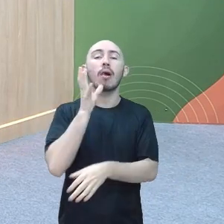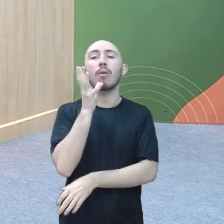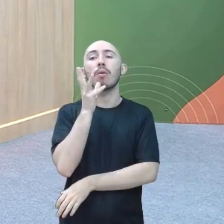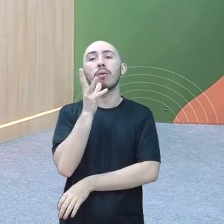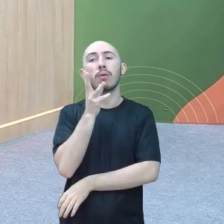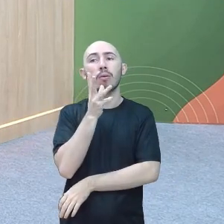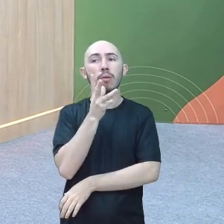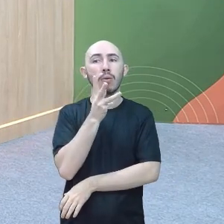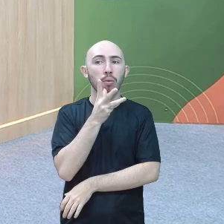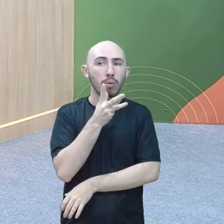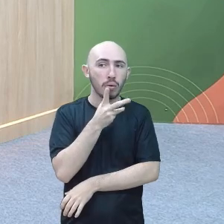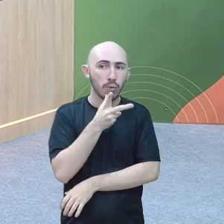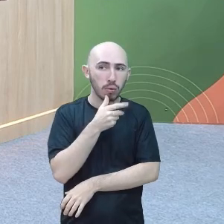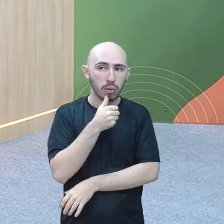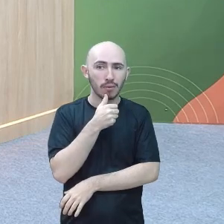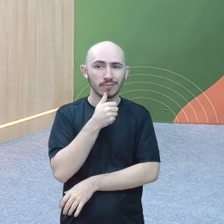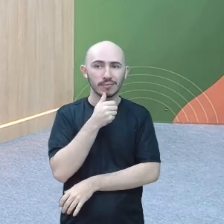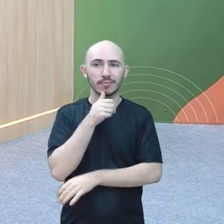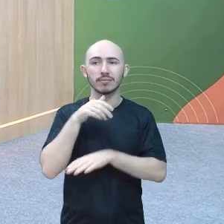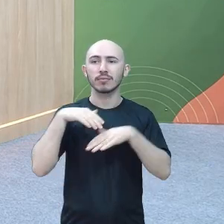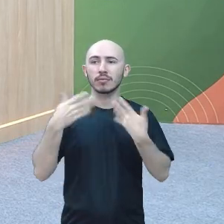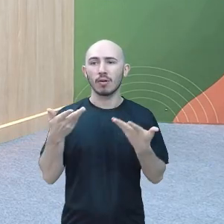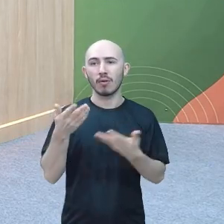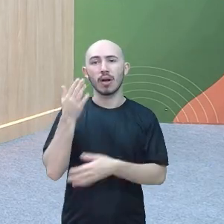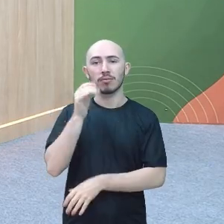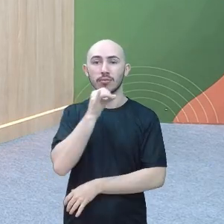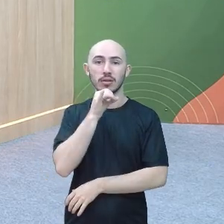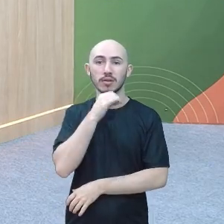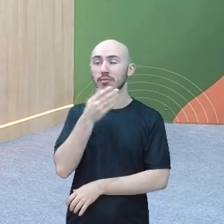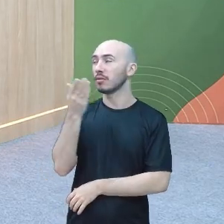um dia para o outro, como a gente está vendo aqui,